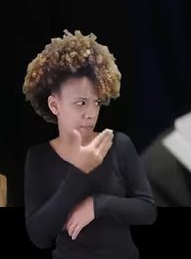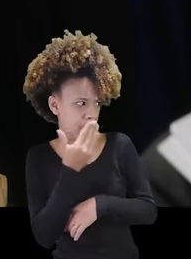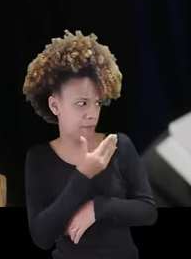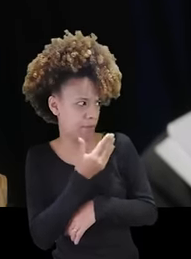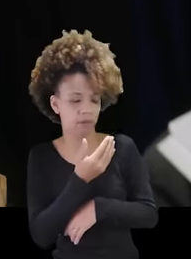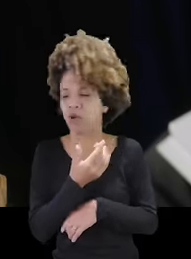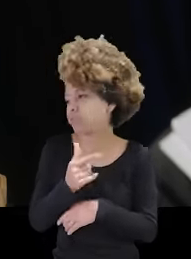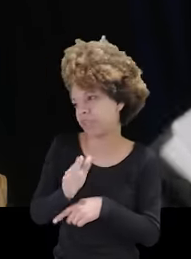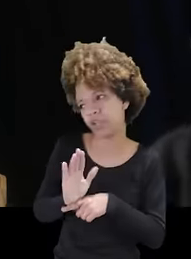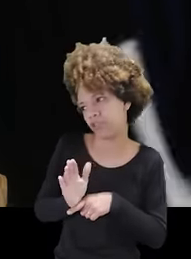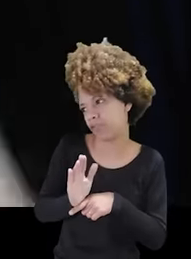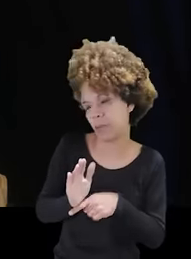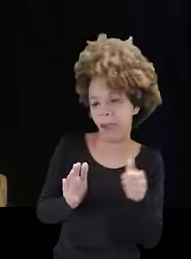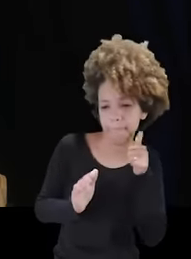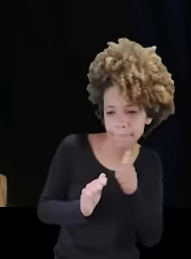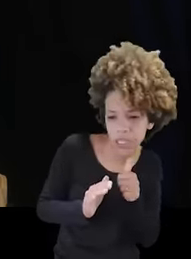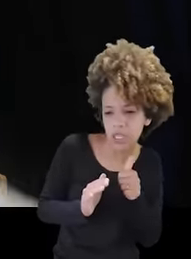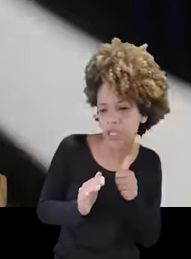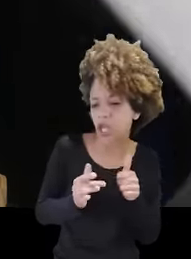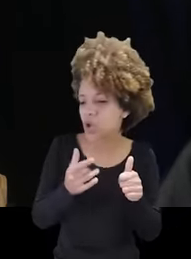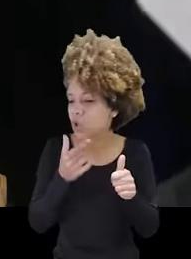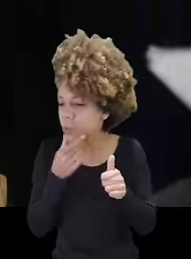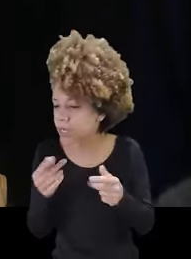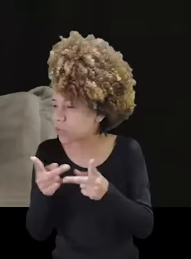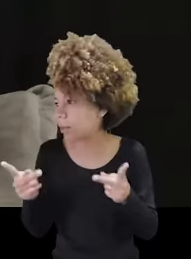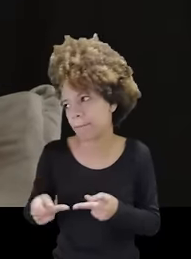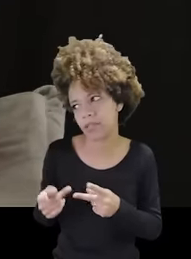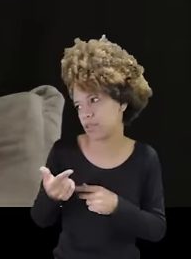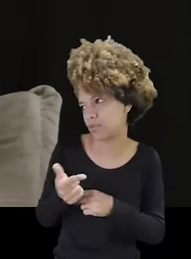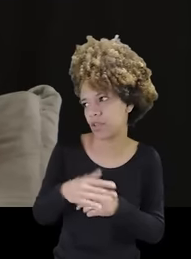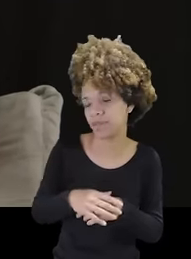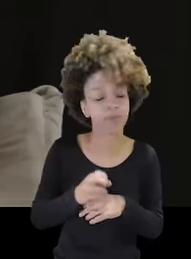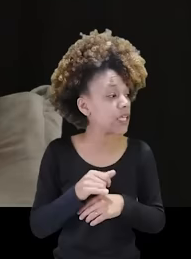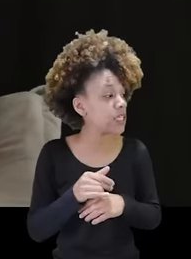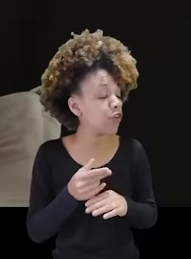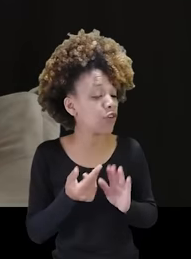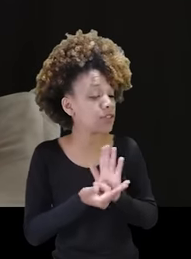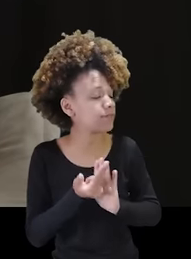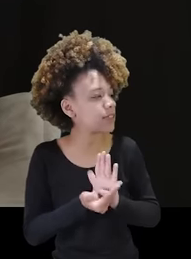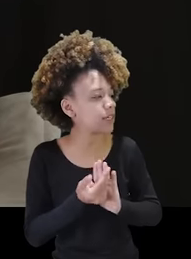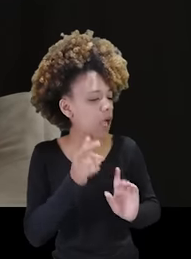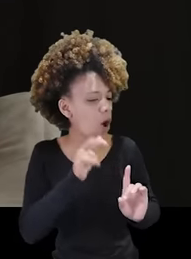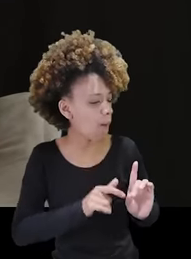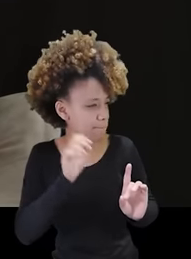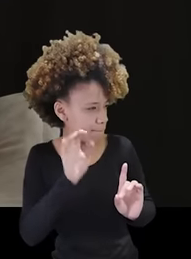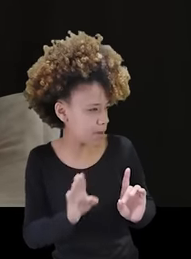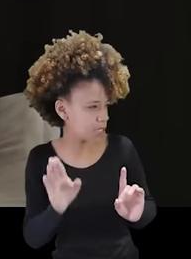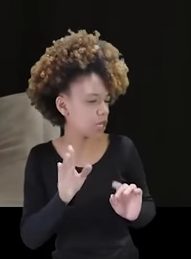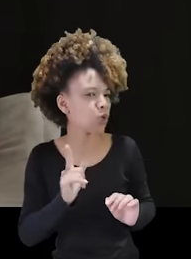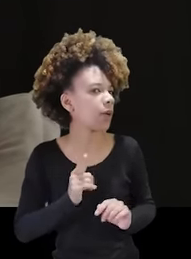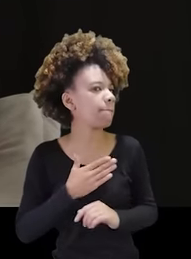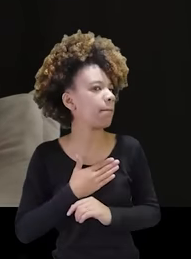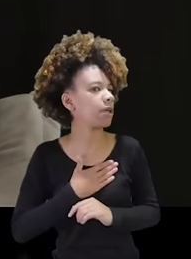é um filme um filme é a menina com cara da pizza não tem essas coisas assim se eu fosse desenhar um brasileiro eu falaria um cara porque